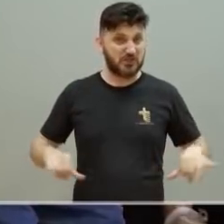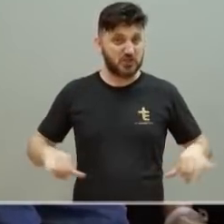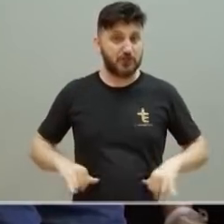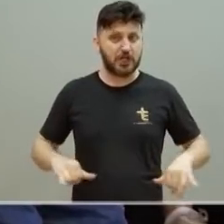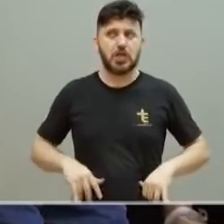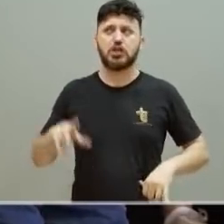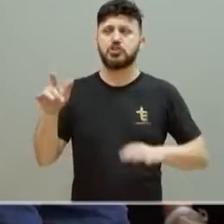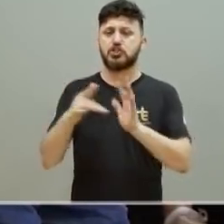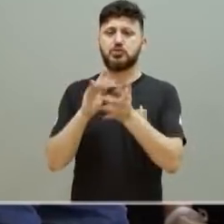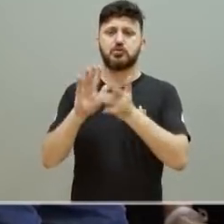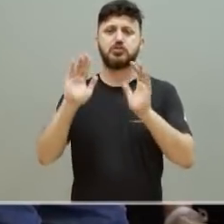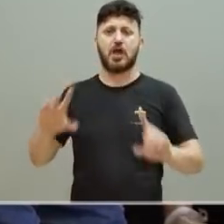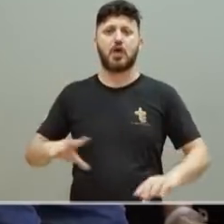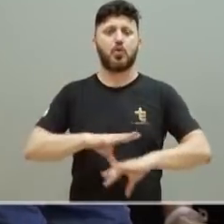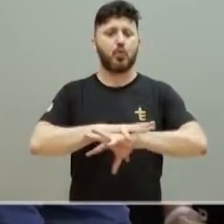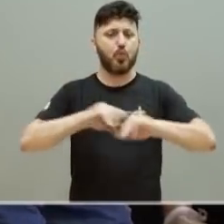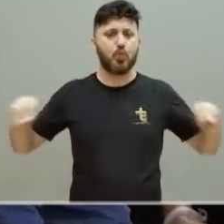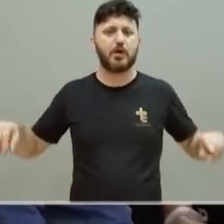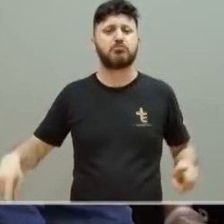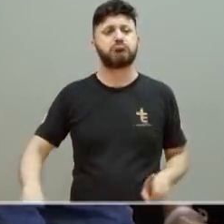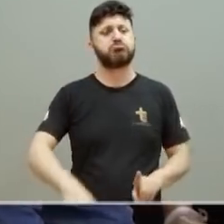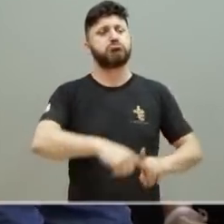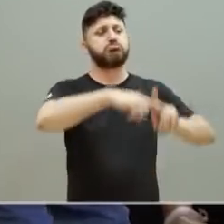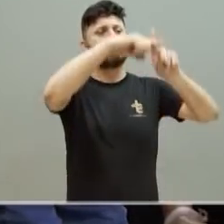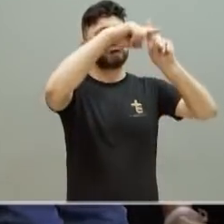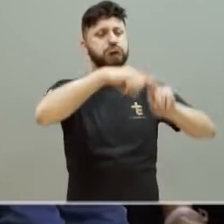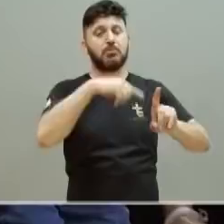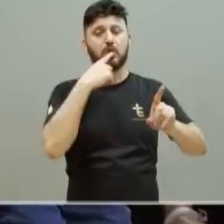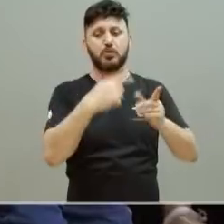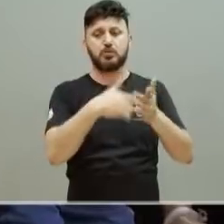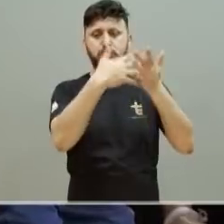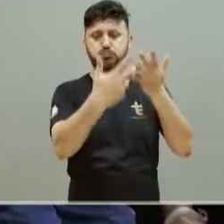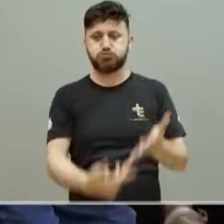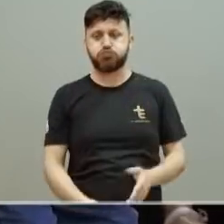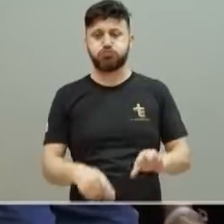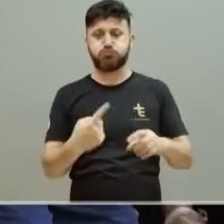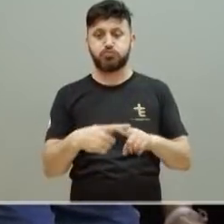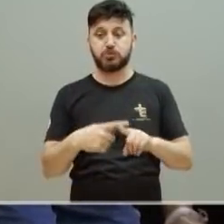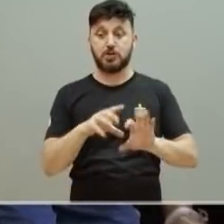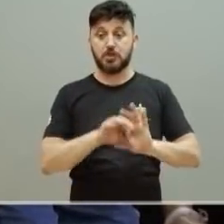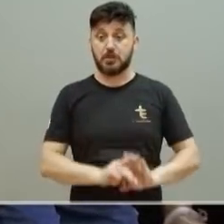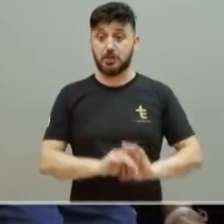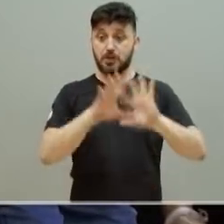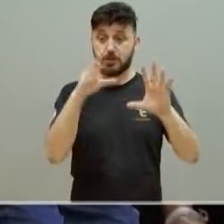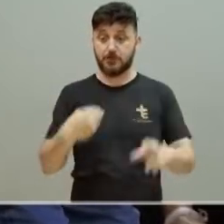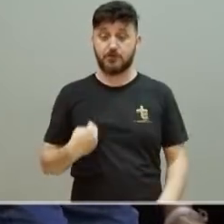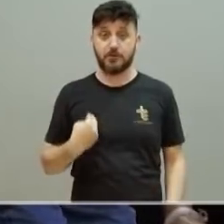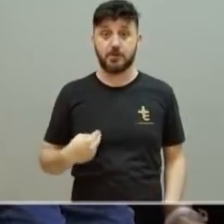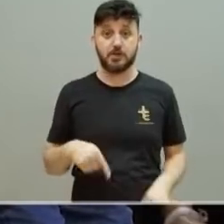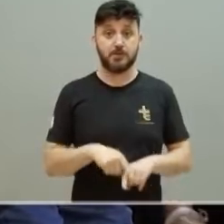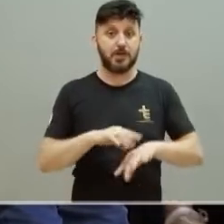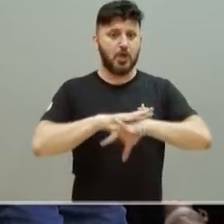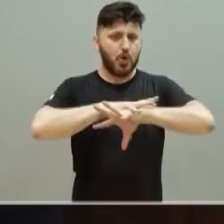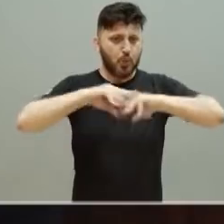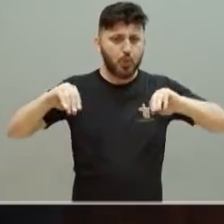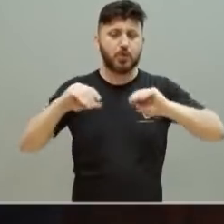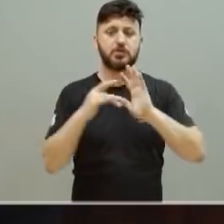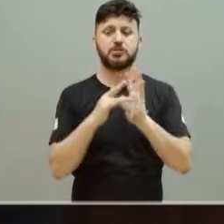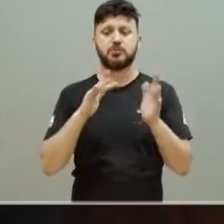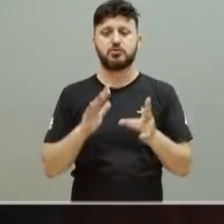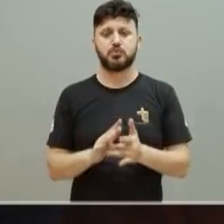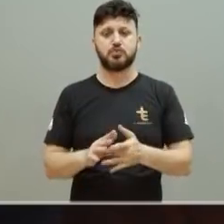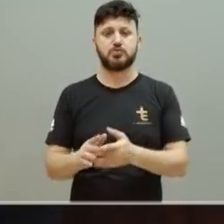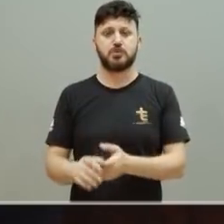curou no alto do madeiro, verteu seu precioso sangue para me libertar, para me curar, e em Cristo Jesus, vem